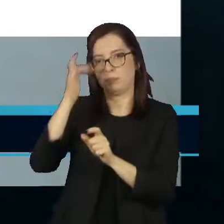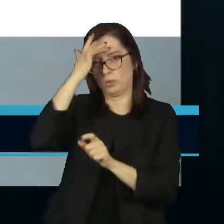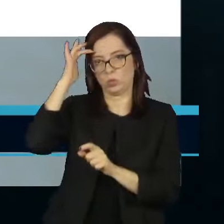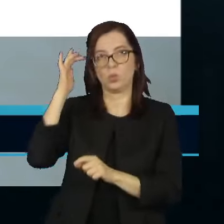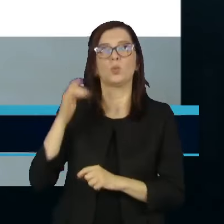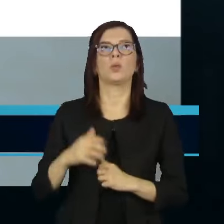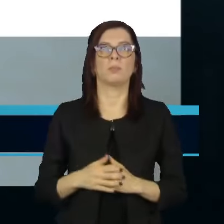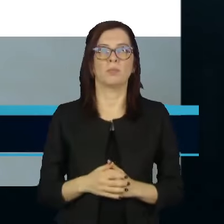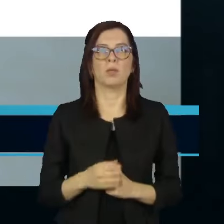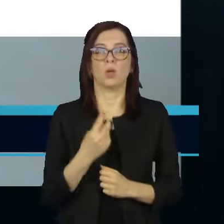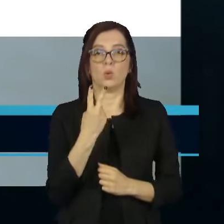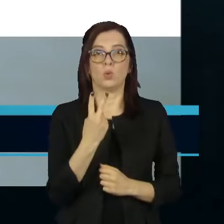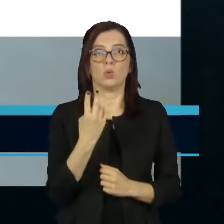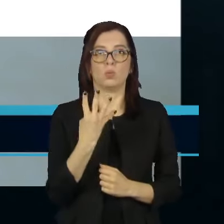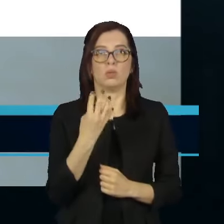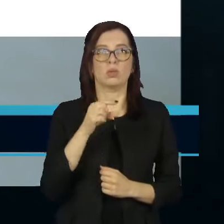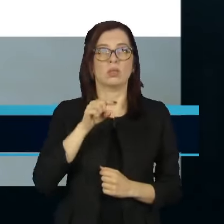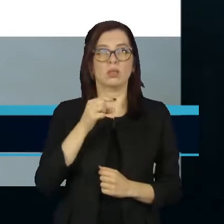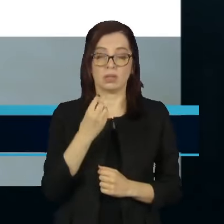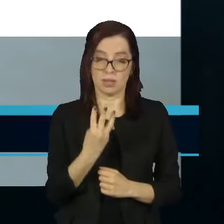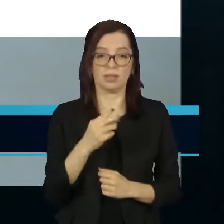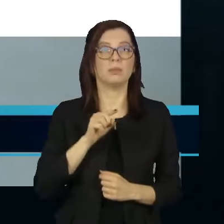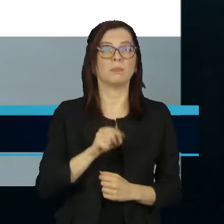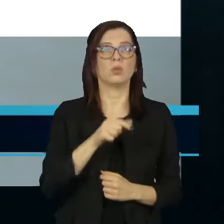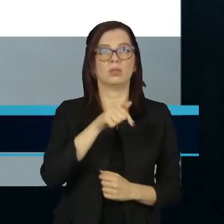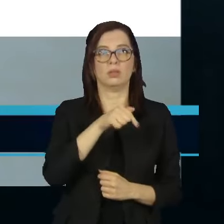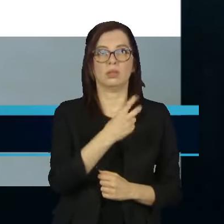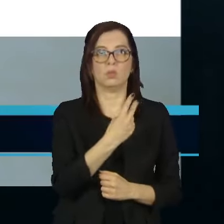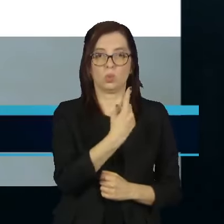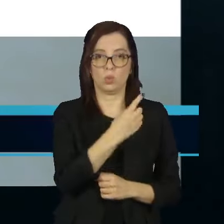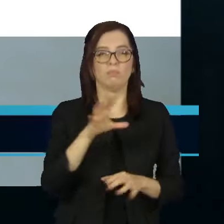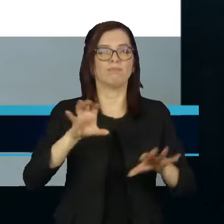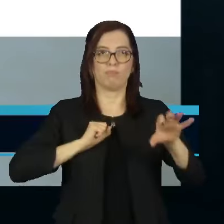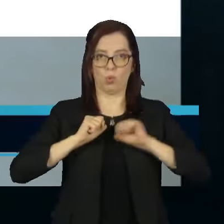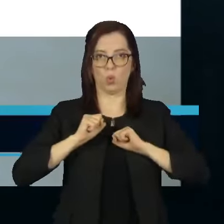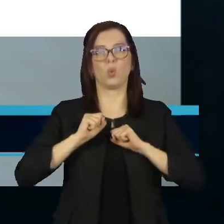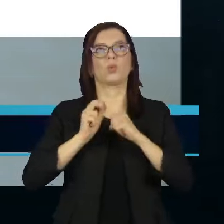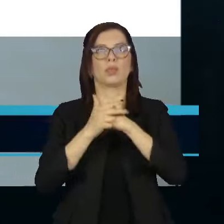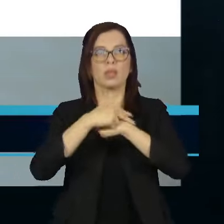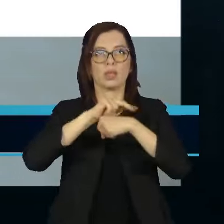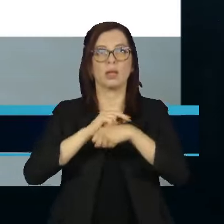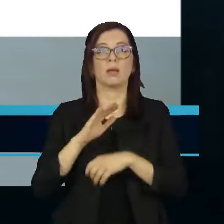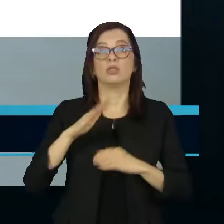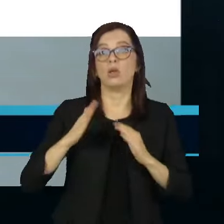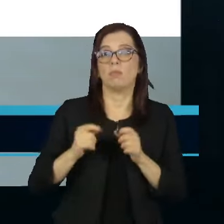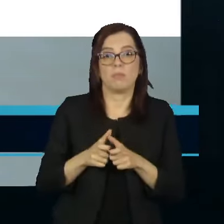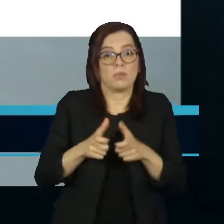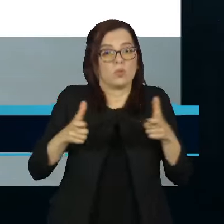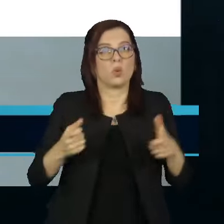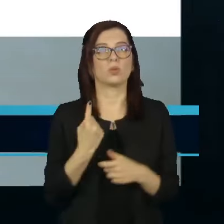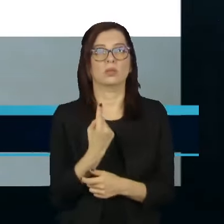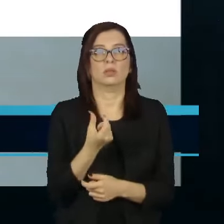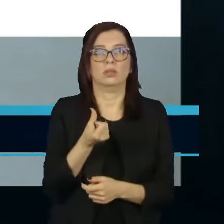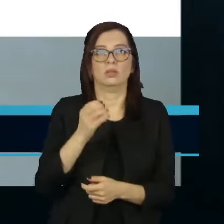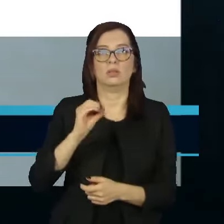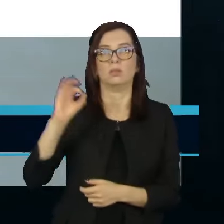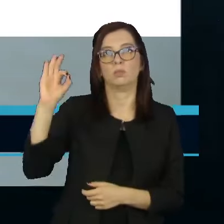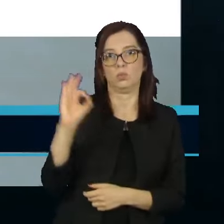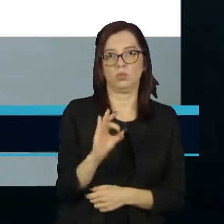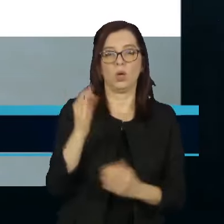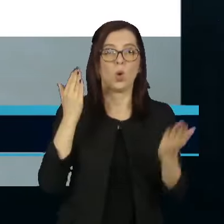243.721 casos prováveis e confirmados de dengue, aumento de 160% em relação a janeiro do ano